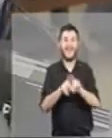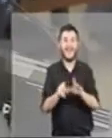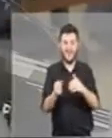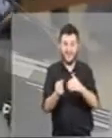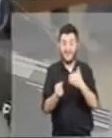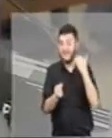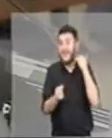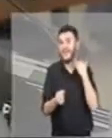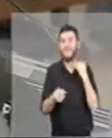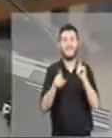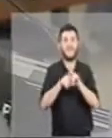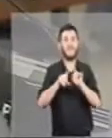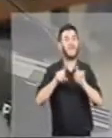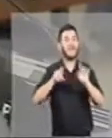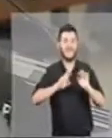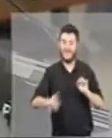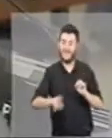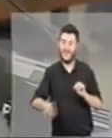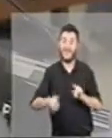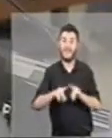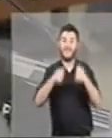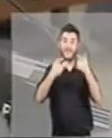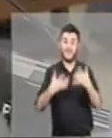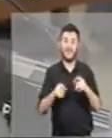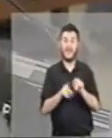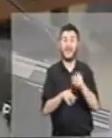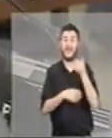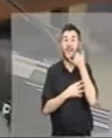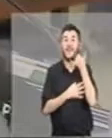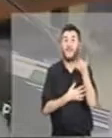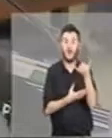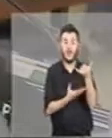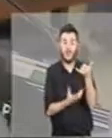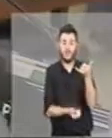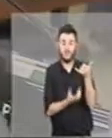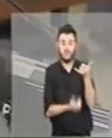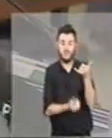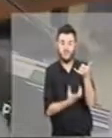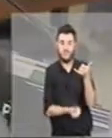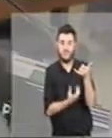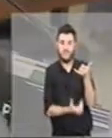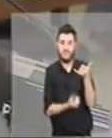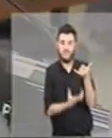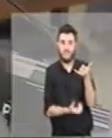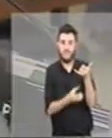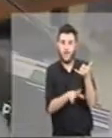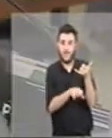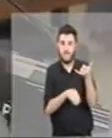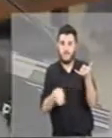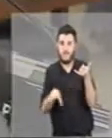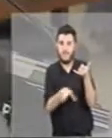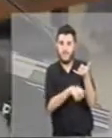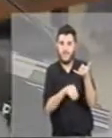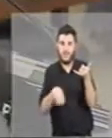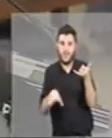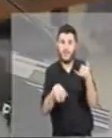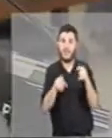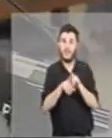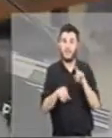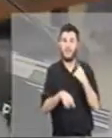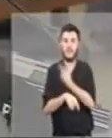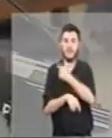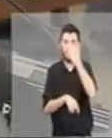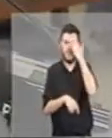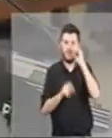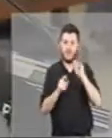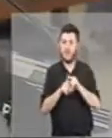sigilo telefônico, como assentou o ministro Luiz Edson Fachin. De modo que qualquer prova que tenha